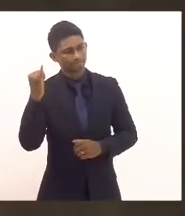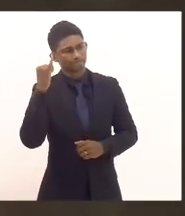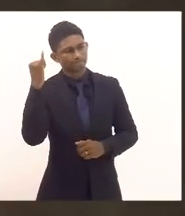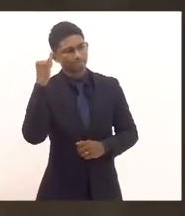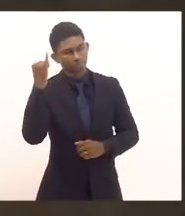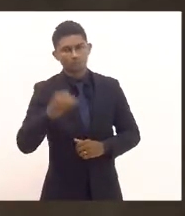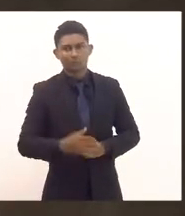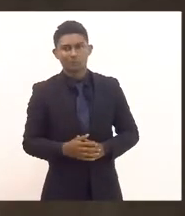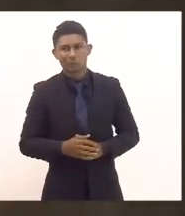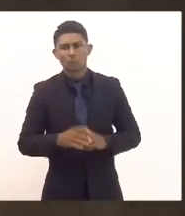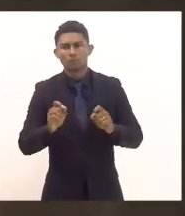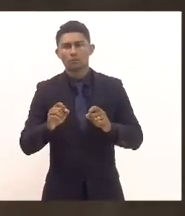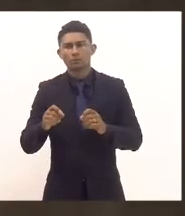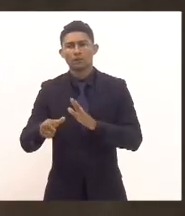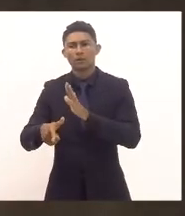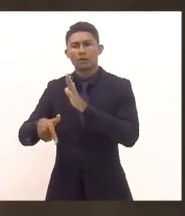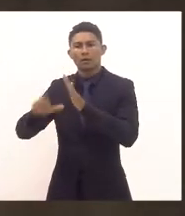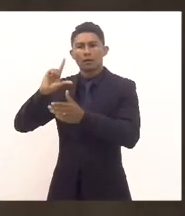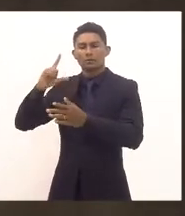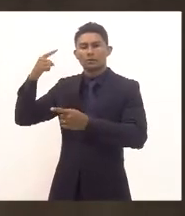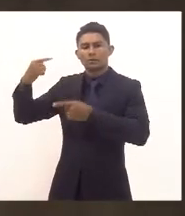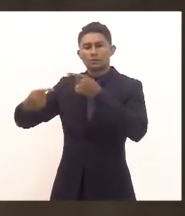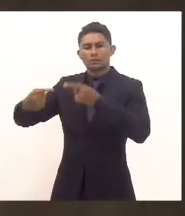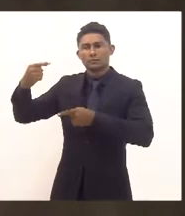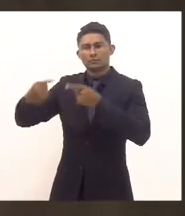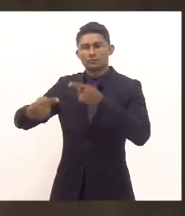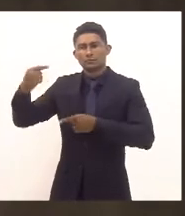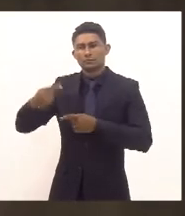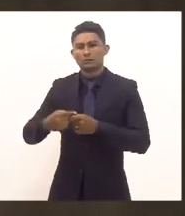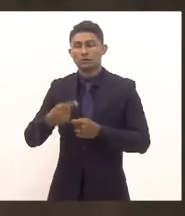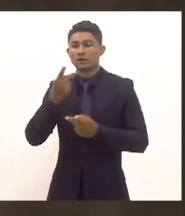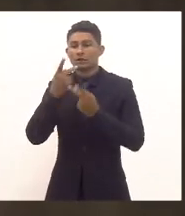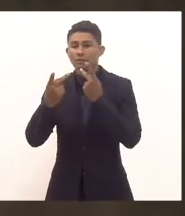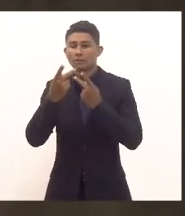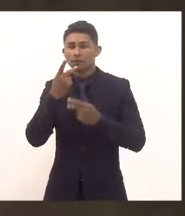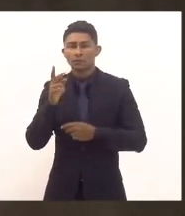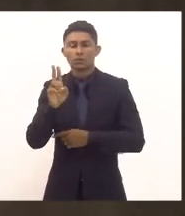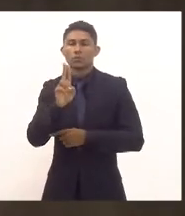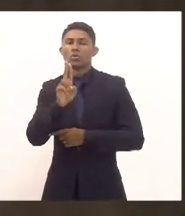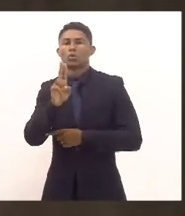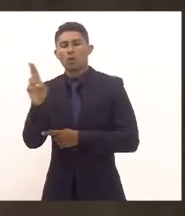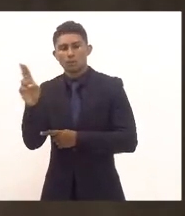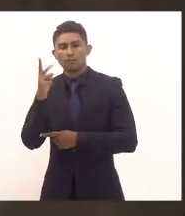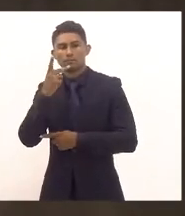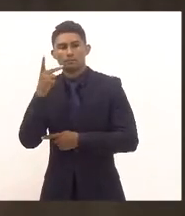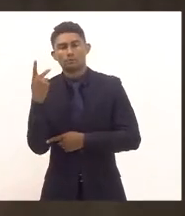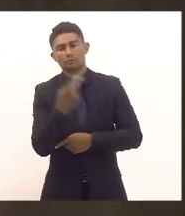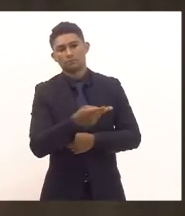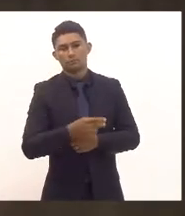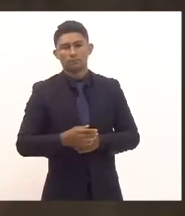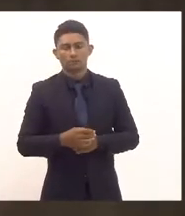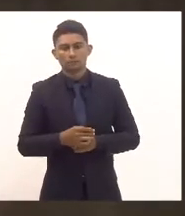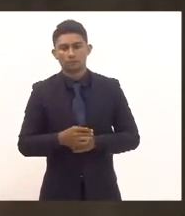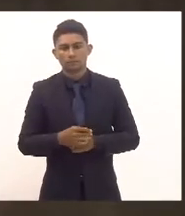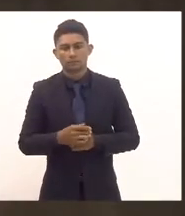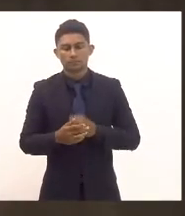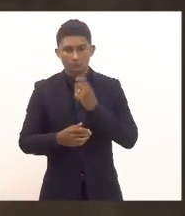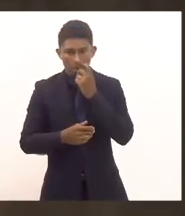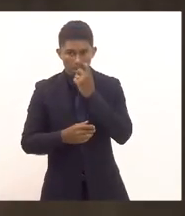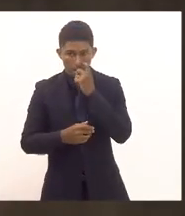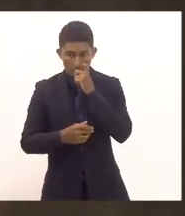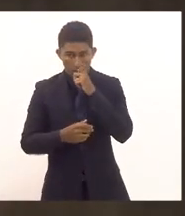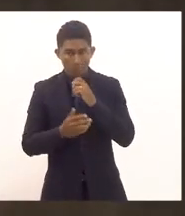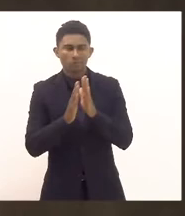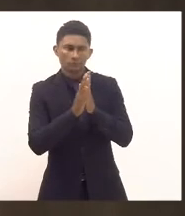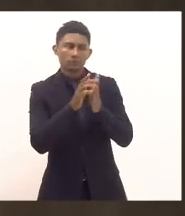Presidente é sobre a discussão anterior Presidente eu vou eu vou falar e vou citar o nome Presidente cair E aí ele